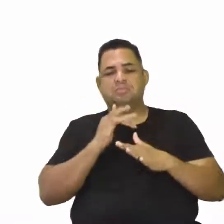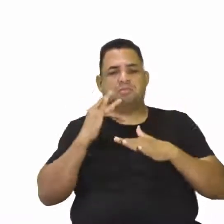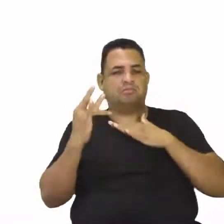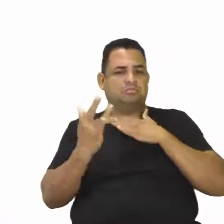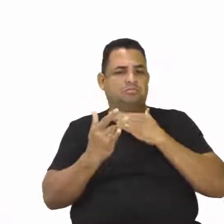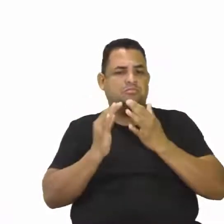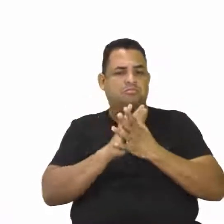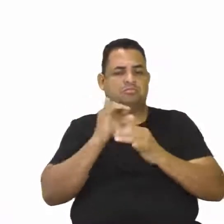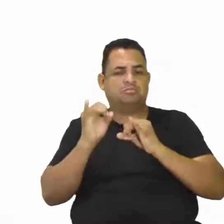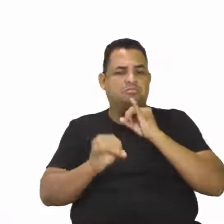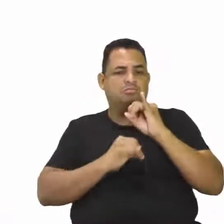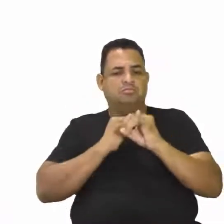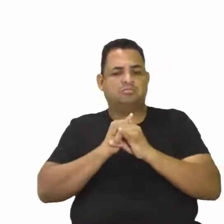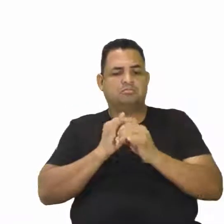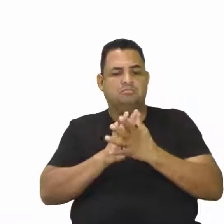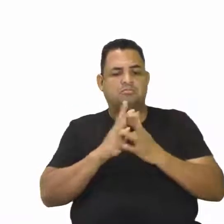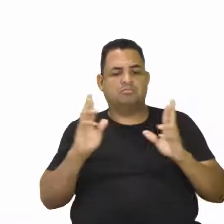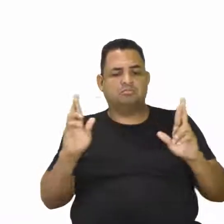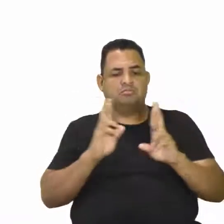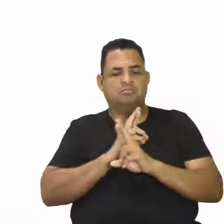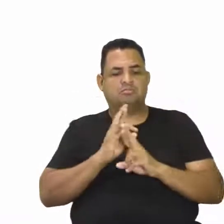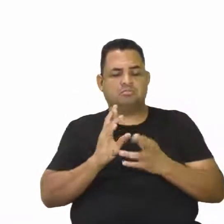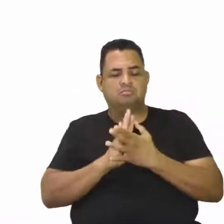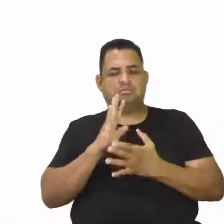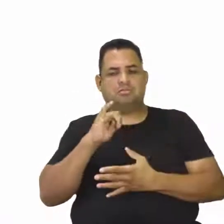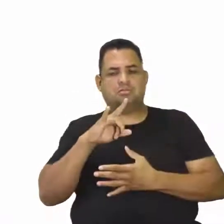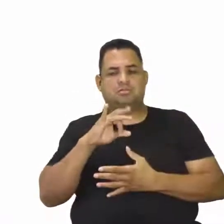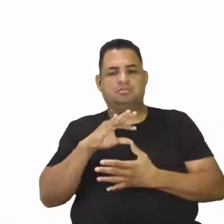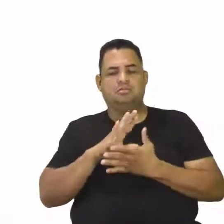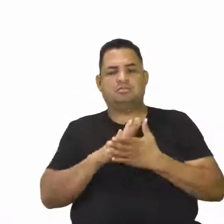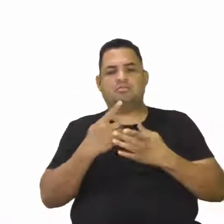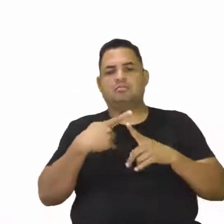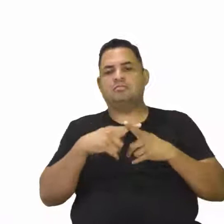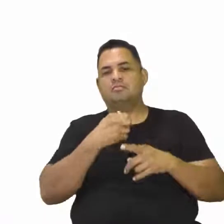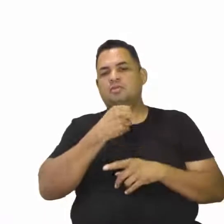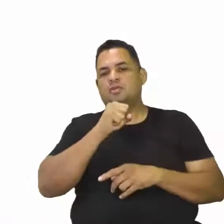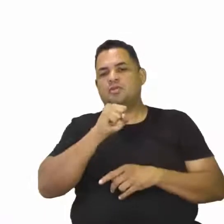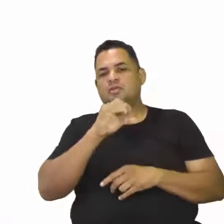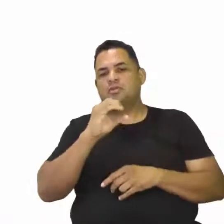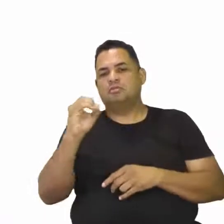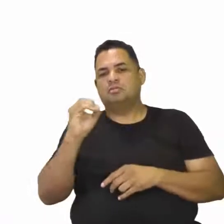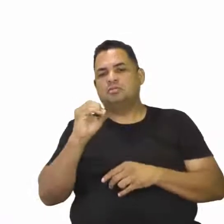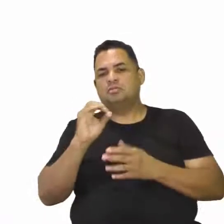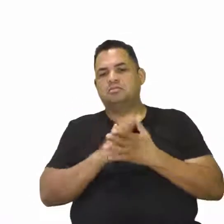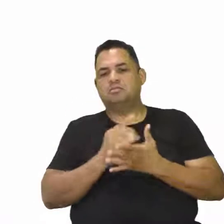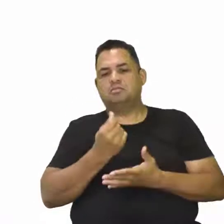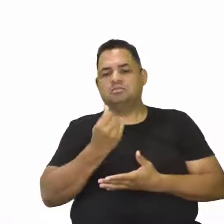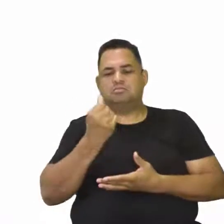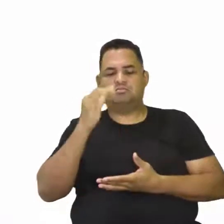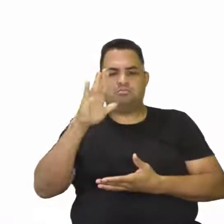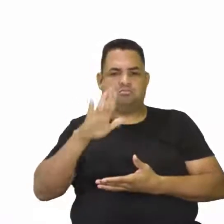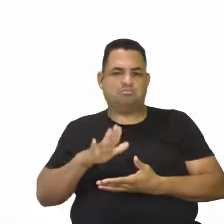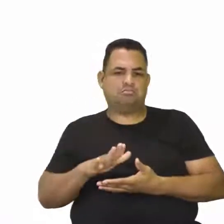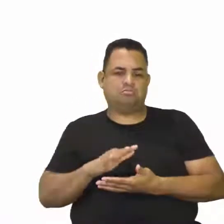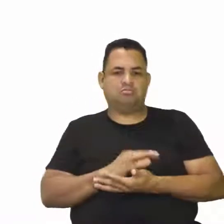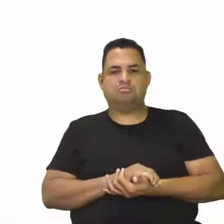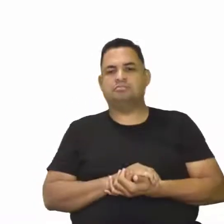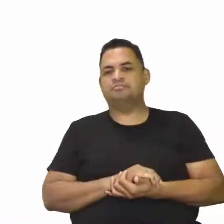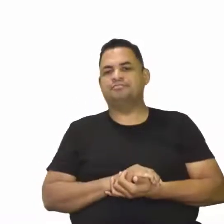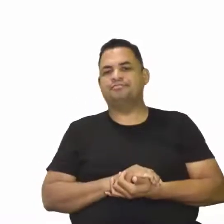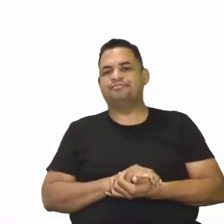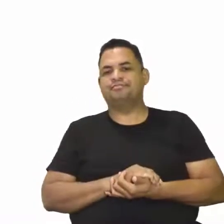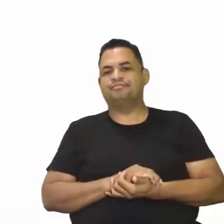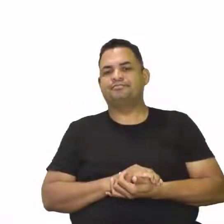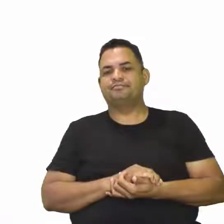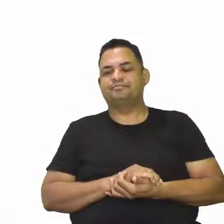sociais, as relações interpessoais. Por quê? 80% disse porque é mais barato. Mais simples.